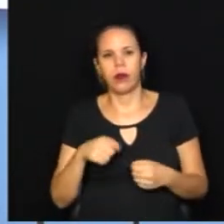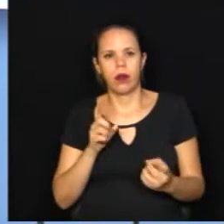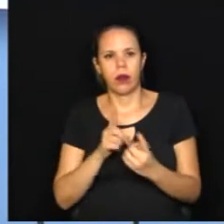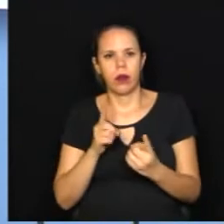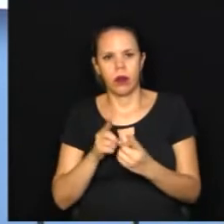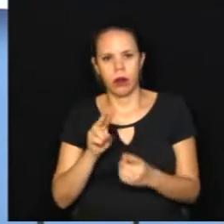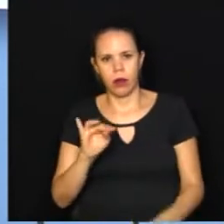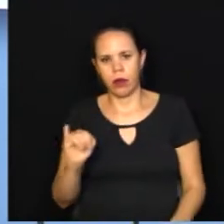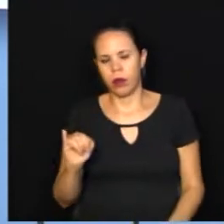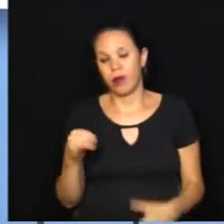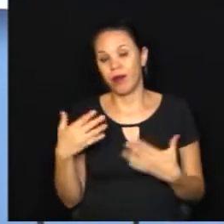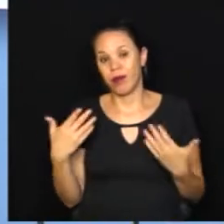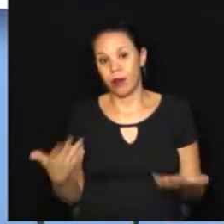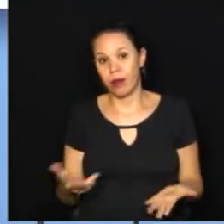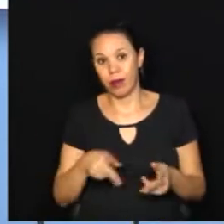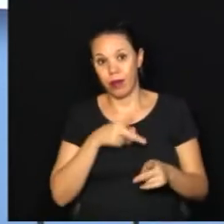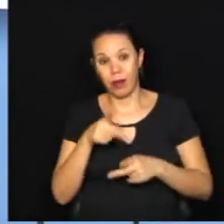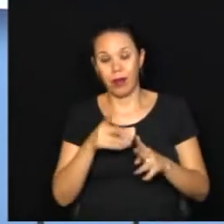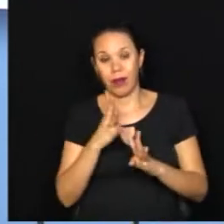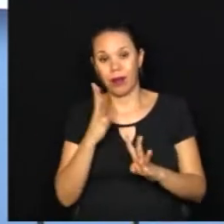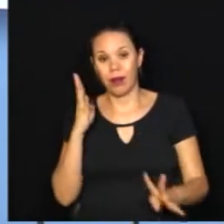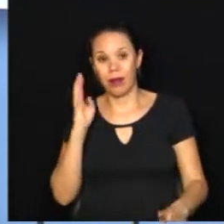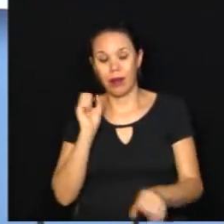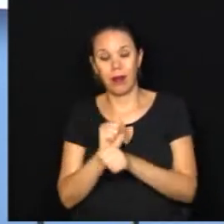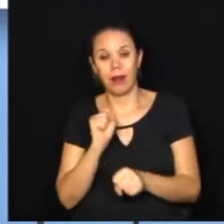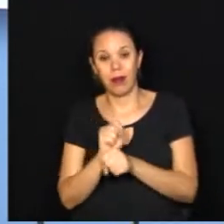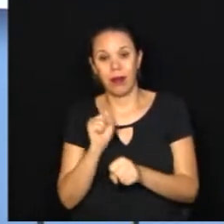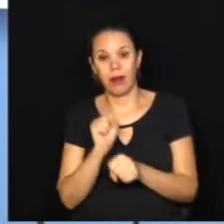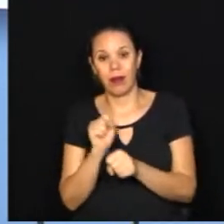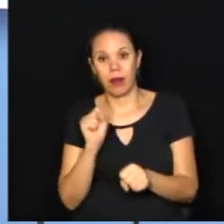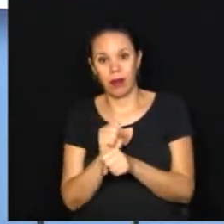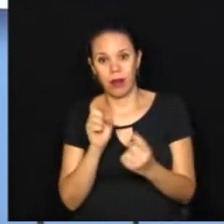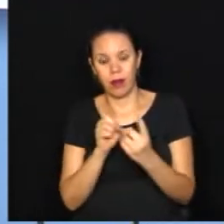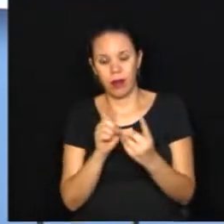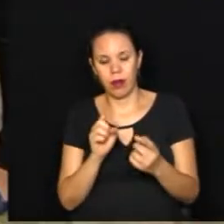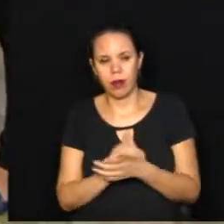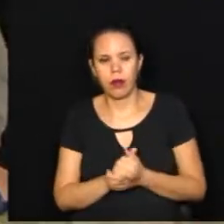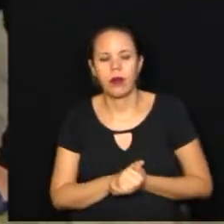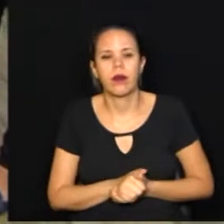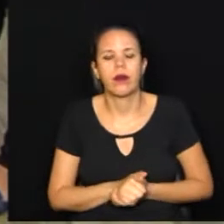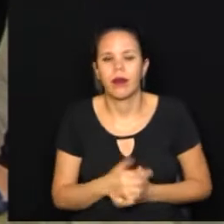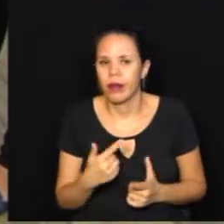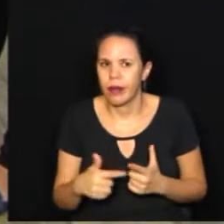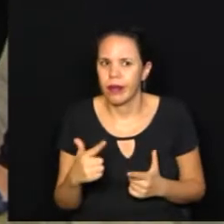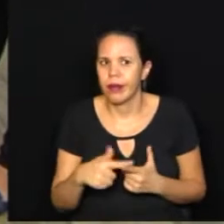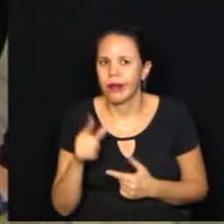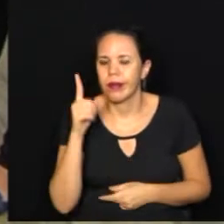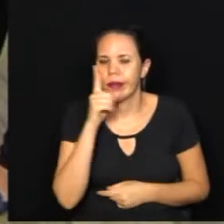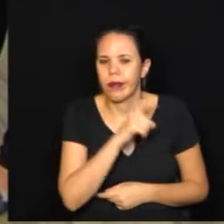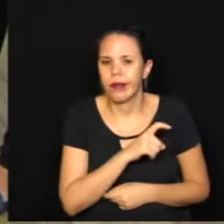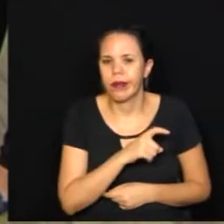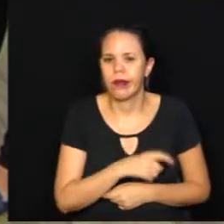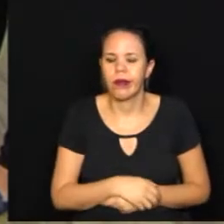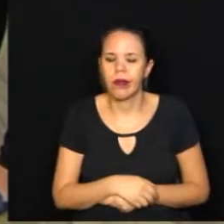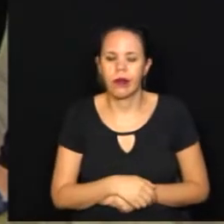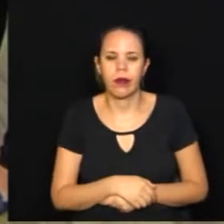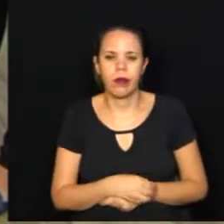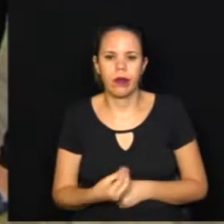prefeitura, nesta quinta-feira, 213 pacientes com síndrome respiratória aguda